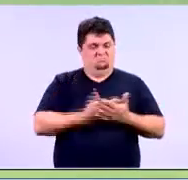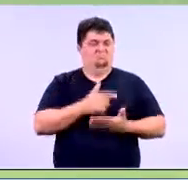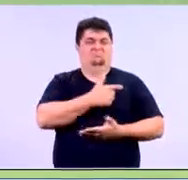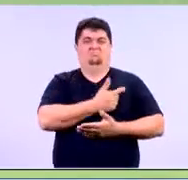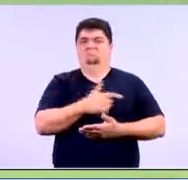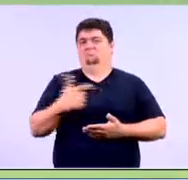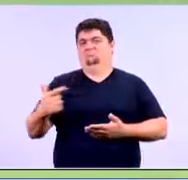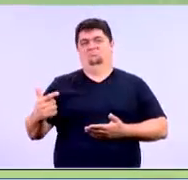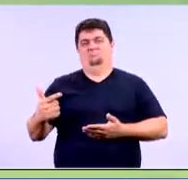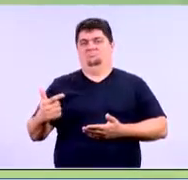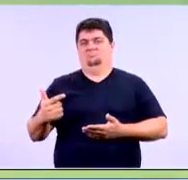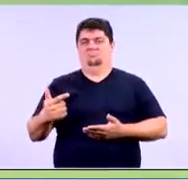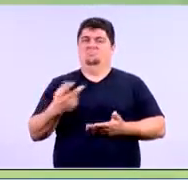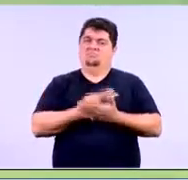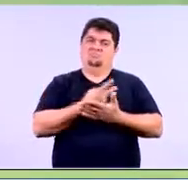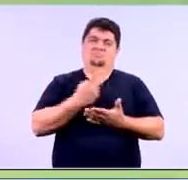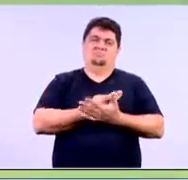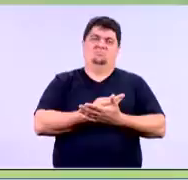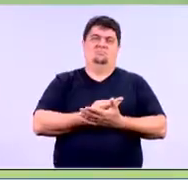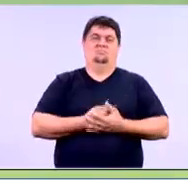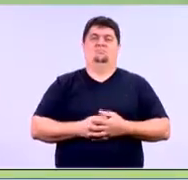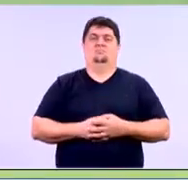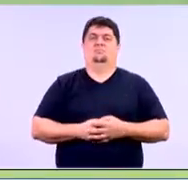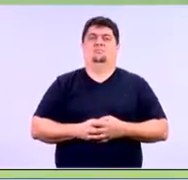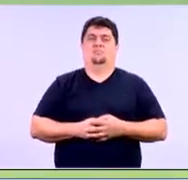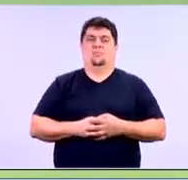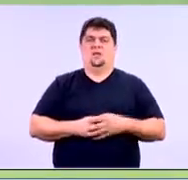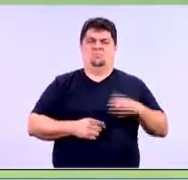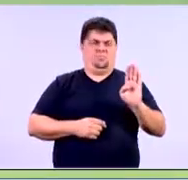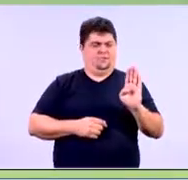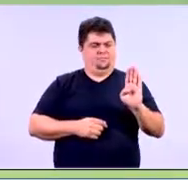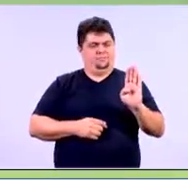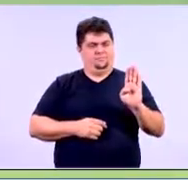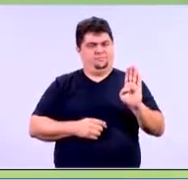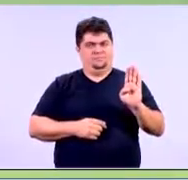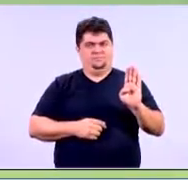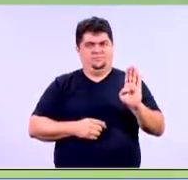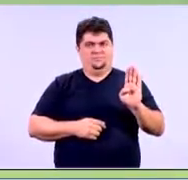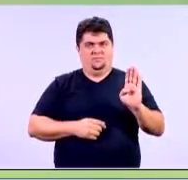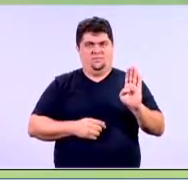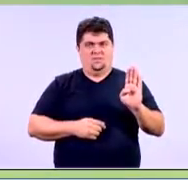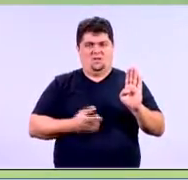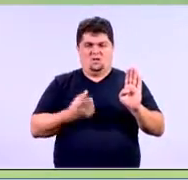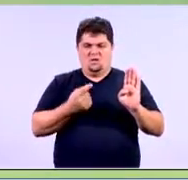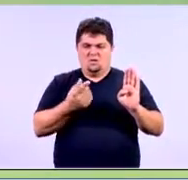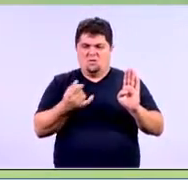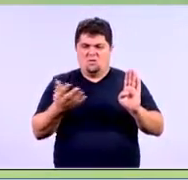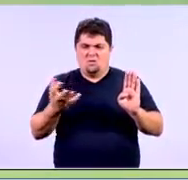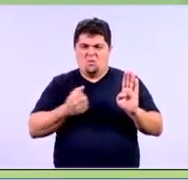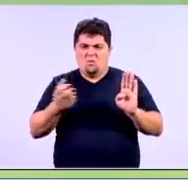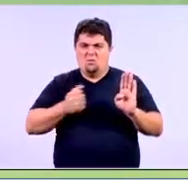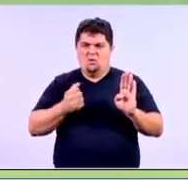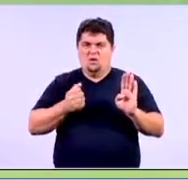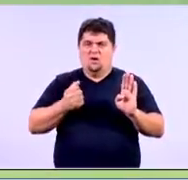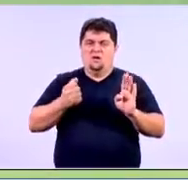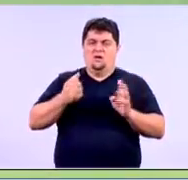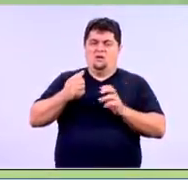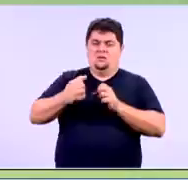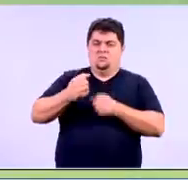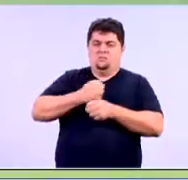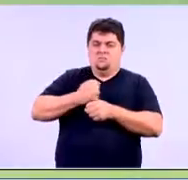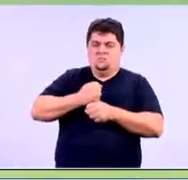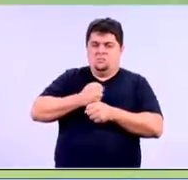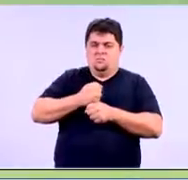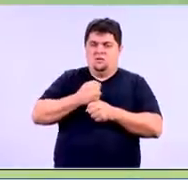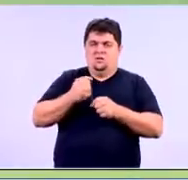professor? Então, vamos excluir. A opção B, não cobrar tributo no mesmo exercício financeiro em que